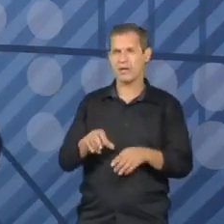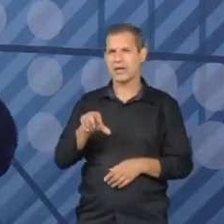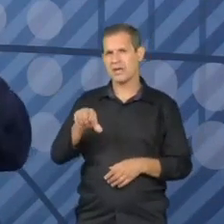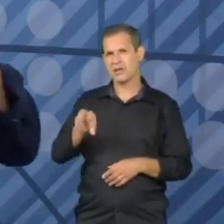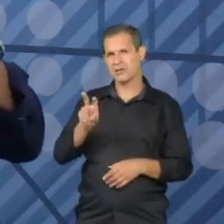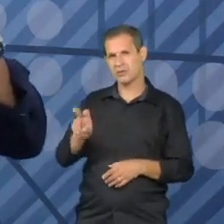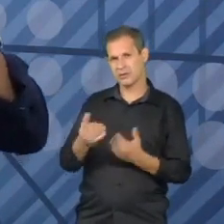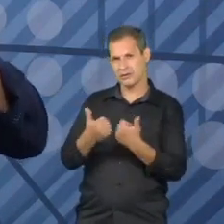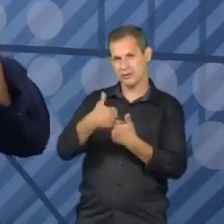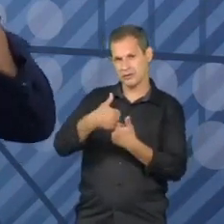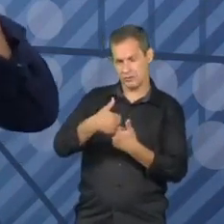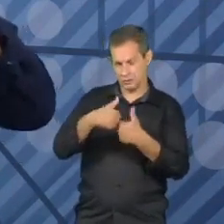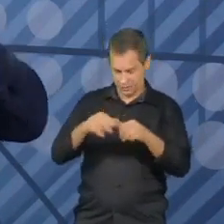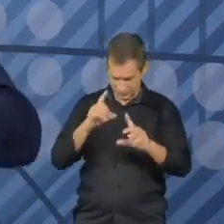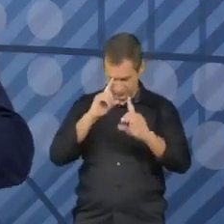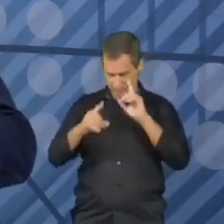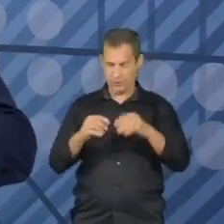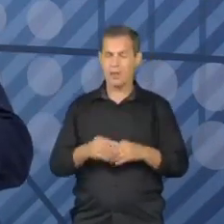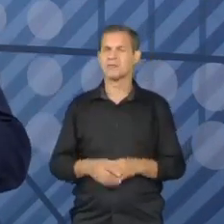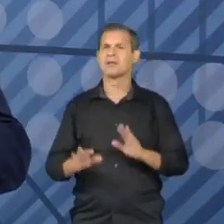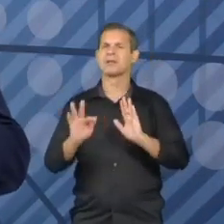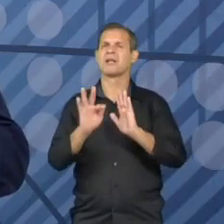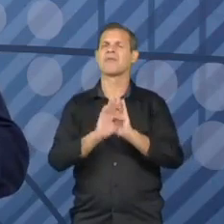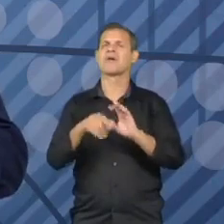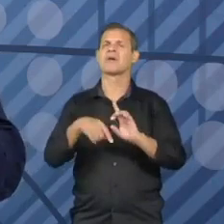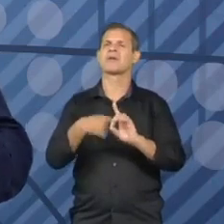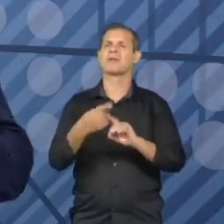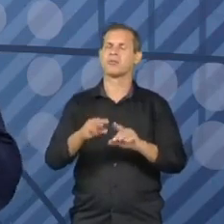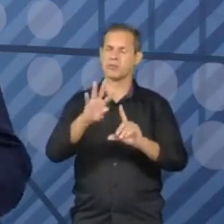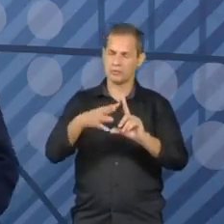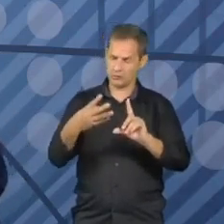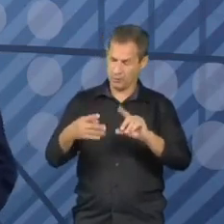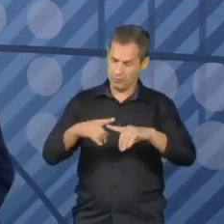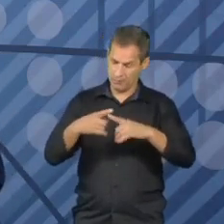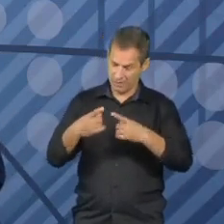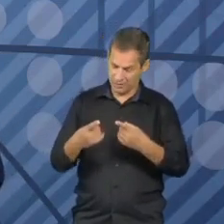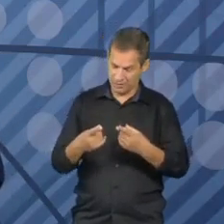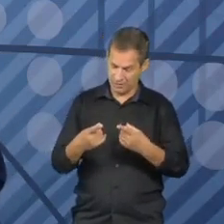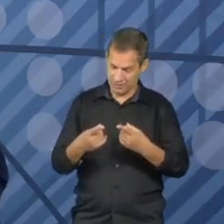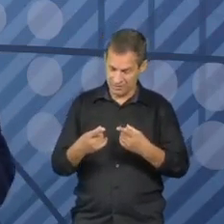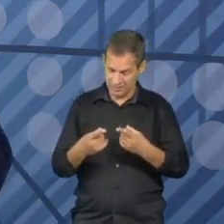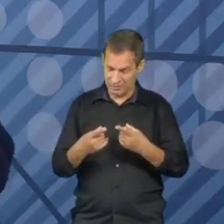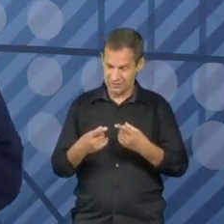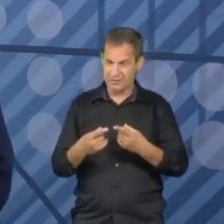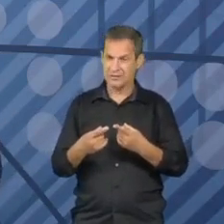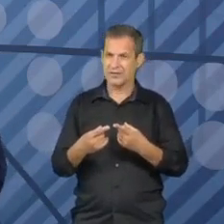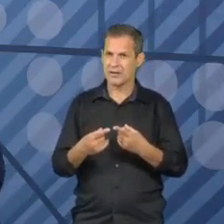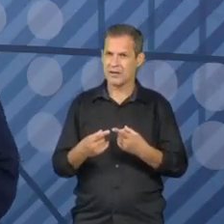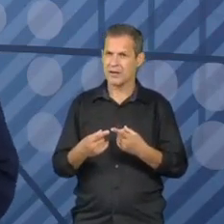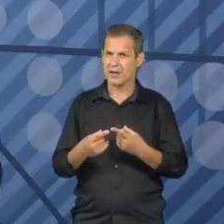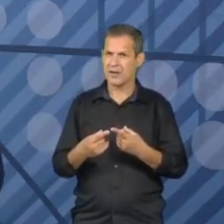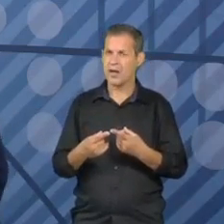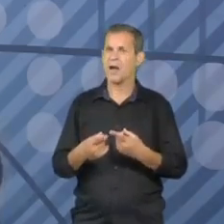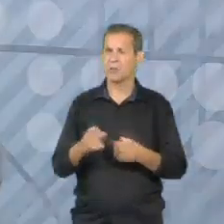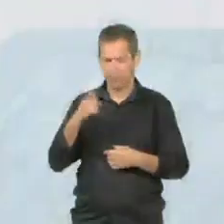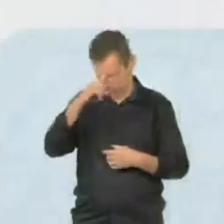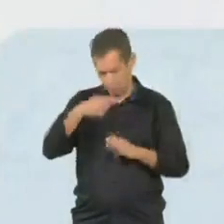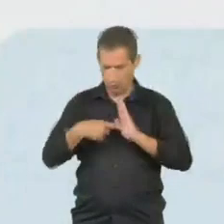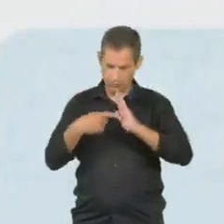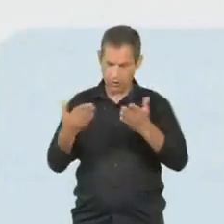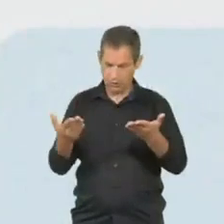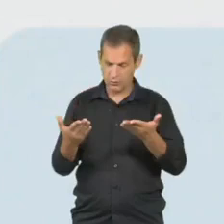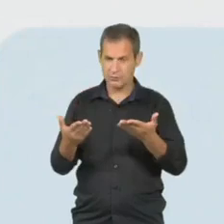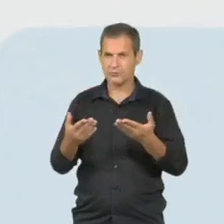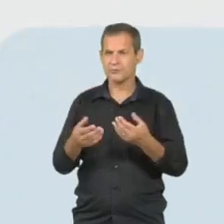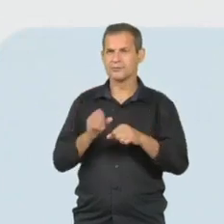e substituir esses dados na fórmula e depois levar para a tabela. É uma coisa um pouco detalhada aqui. Então, deixa eu te mostrar aqui a